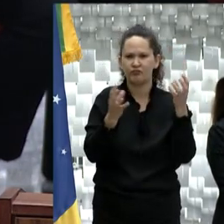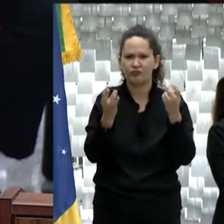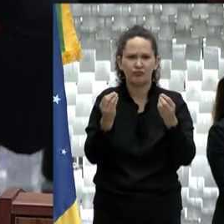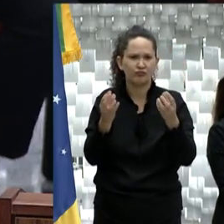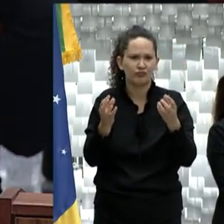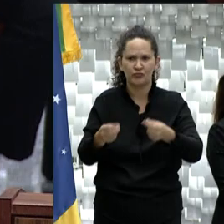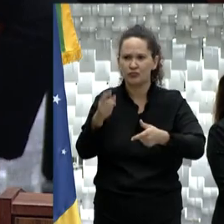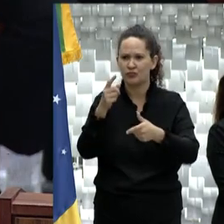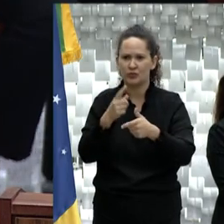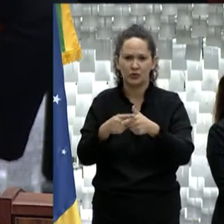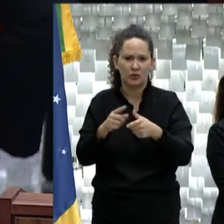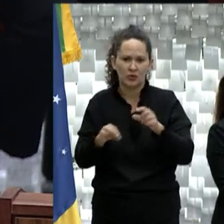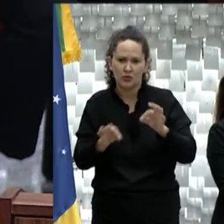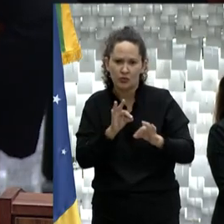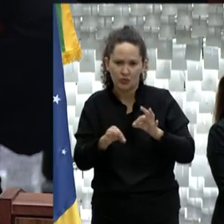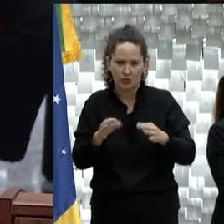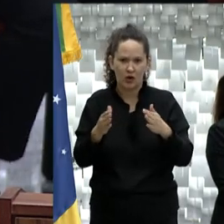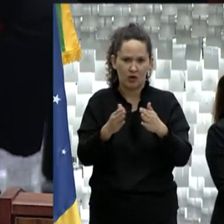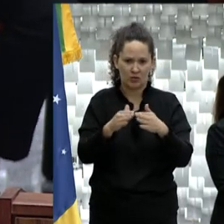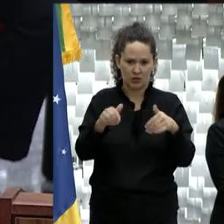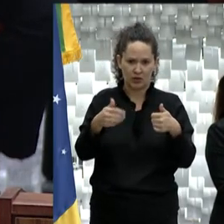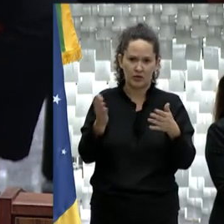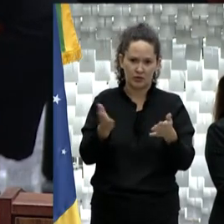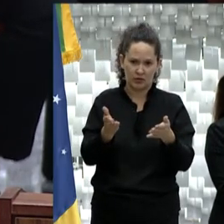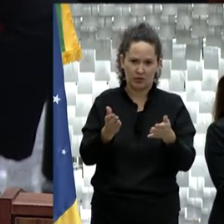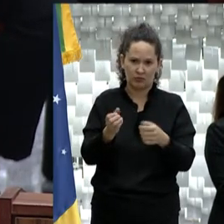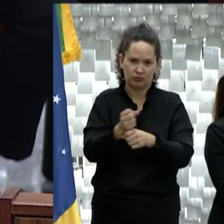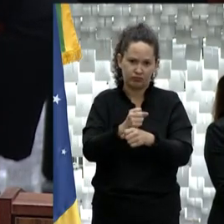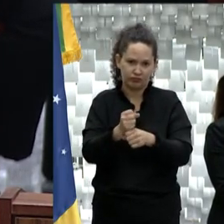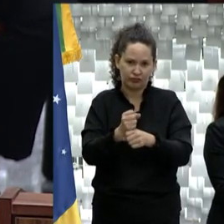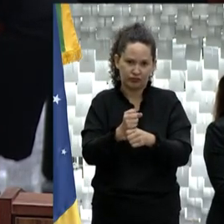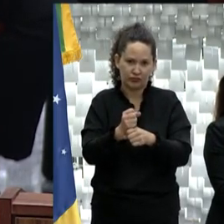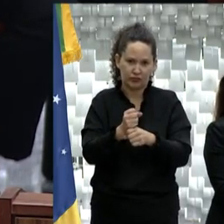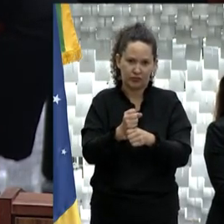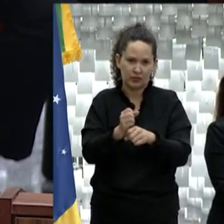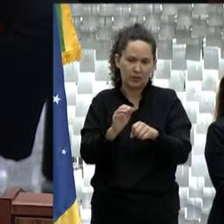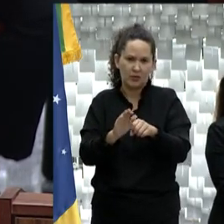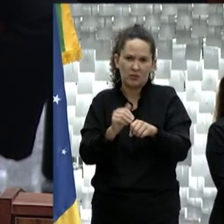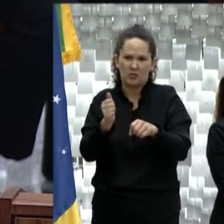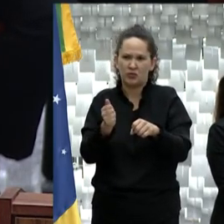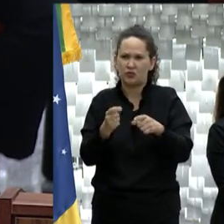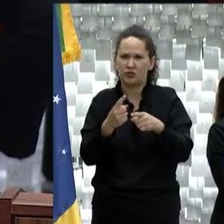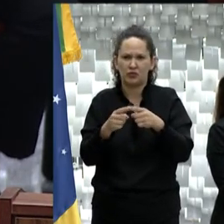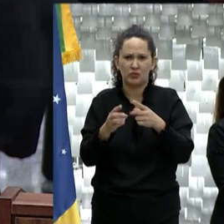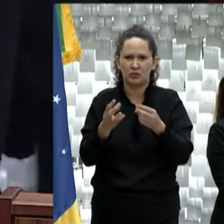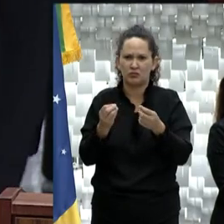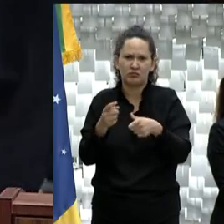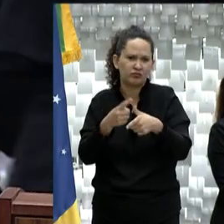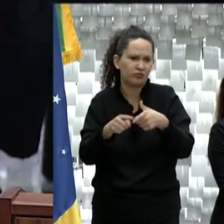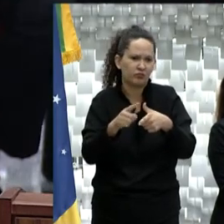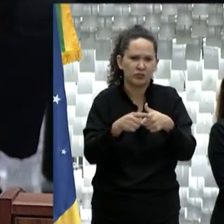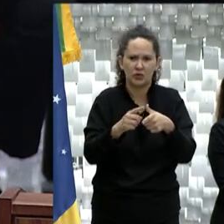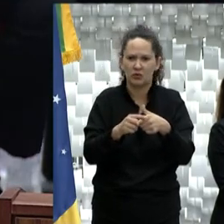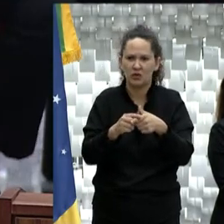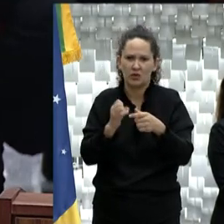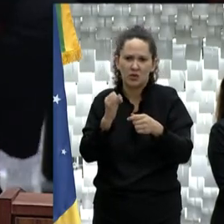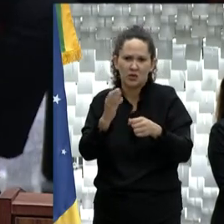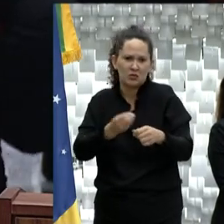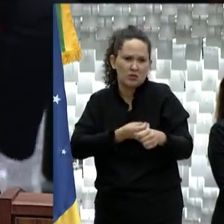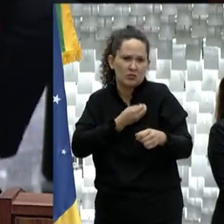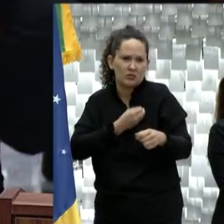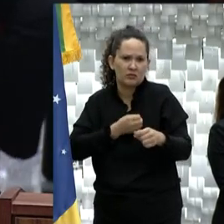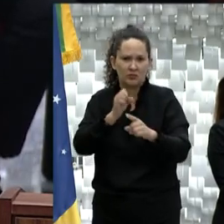de casos julgados por esta Corte anualmente sobre as mais diversas matérias que tocam a vida dos